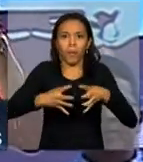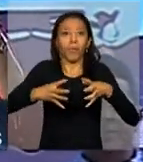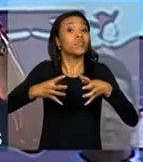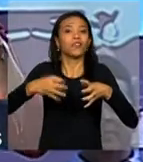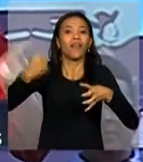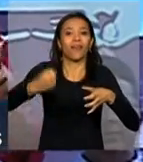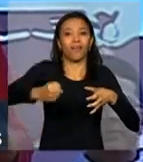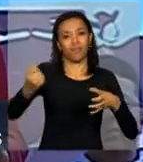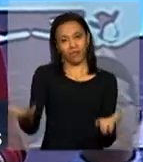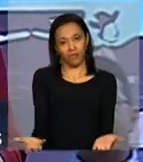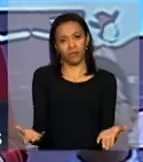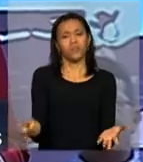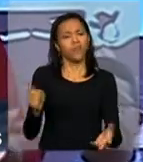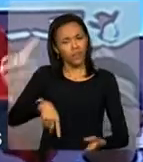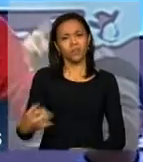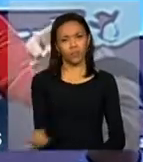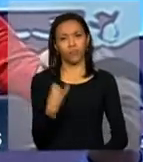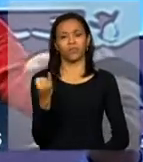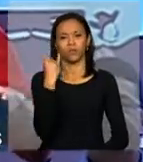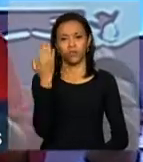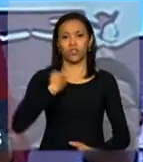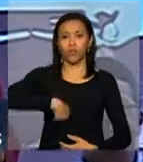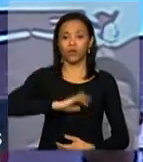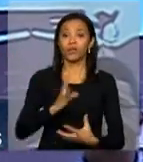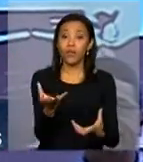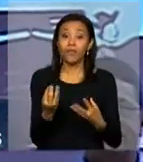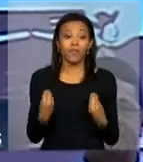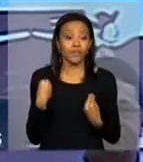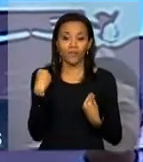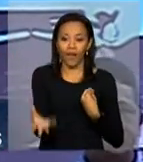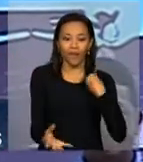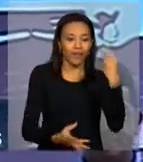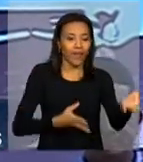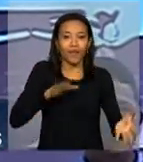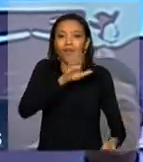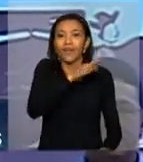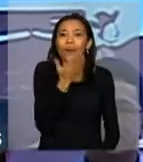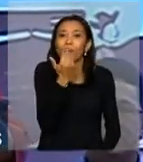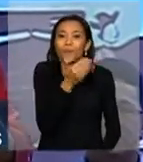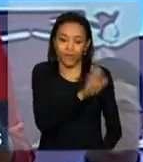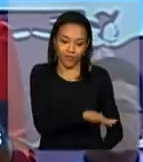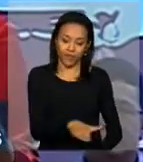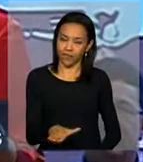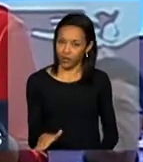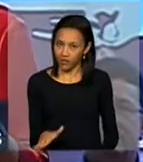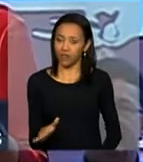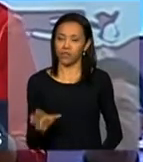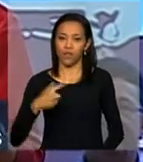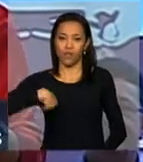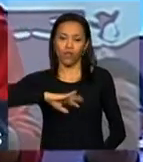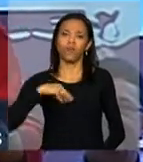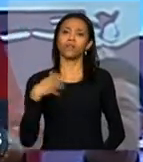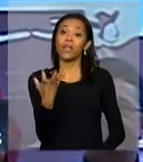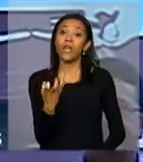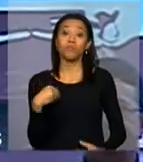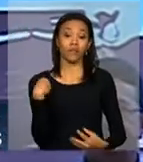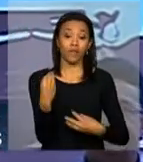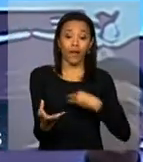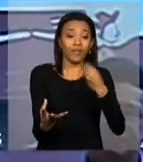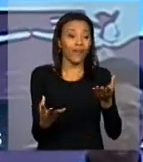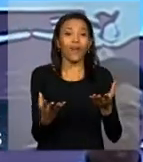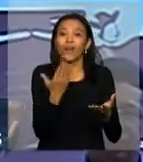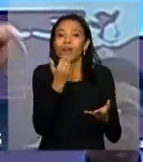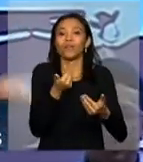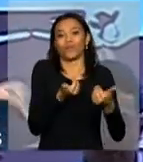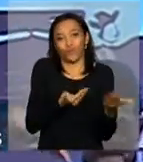E é importante isso. Nós queremos alimentar nossas crianças. Nós queremos alimentar os nossos